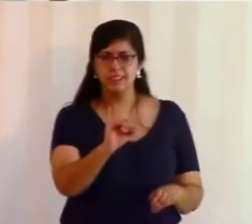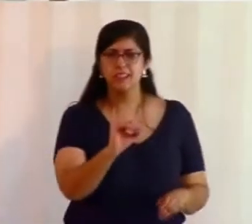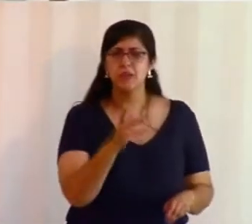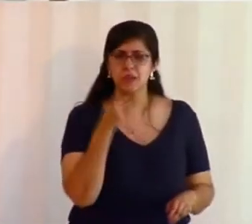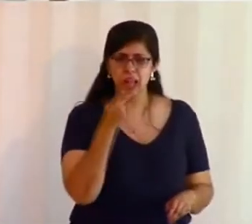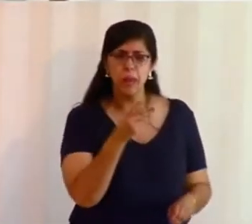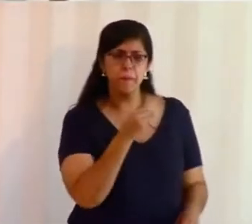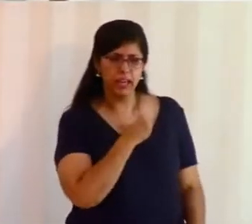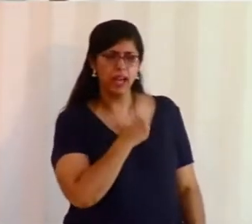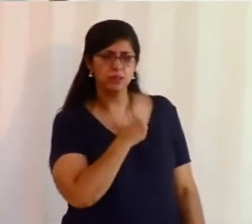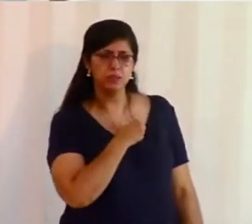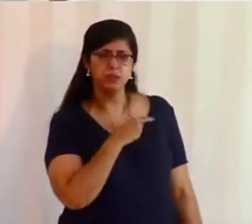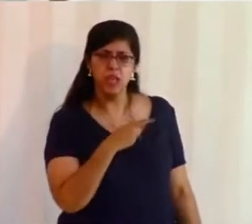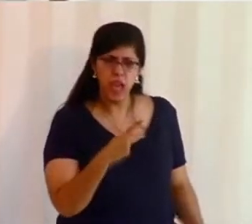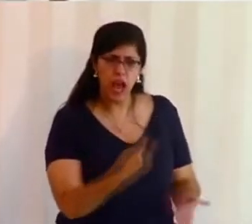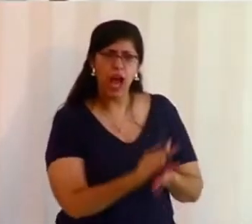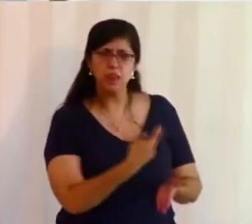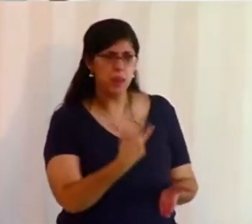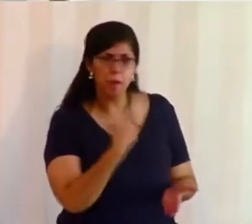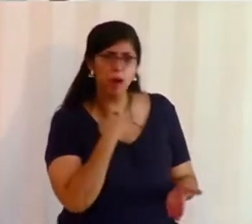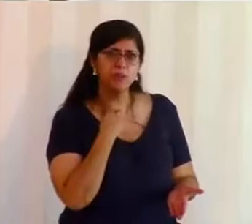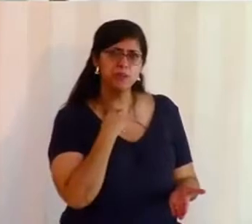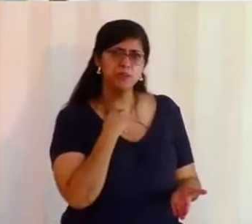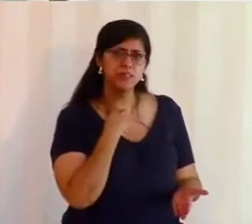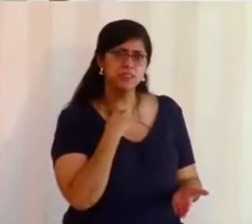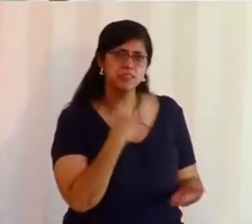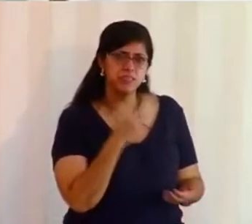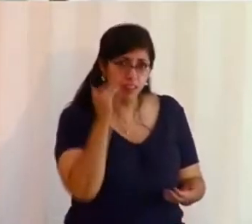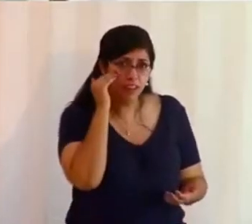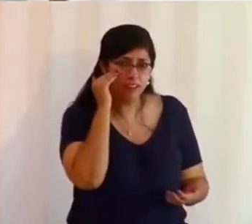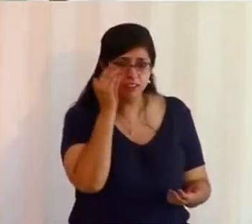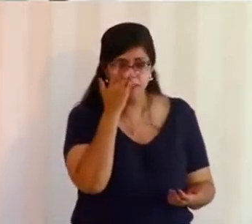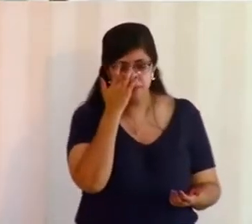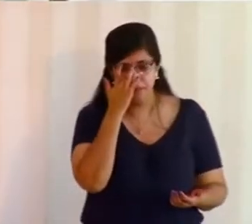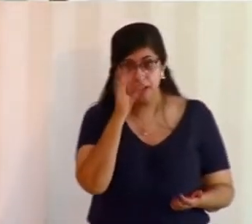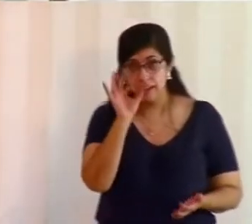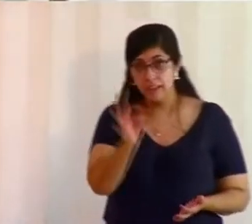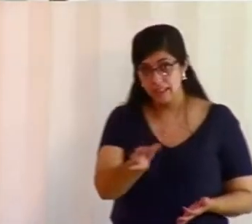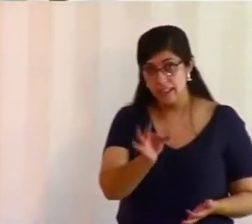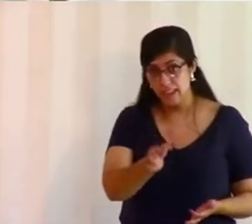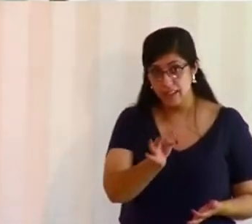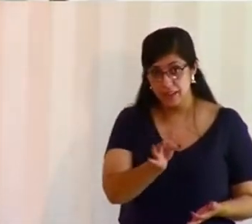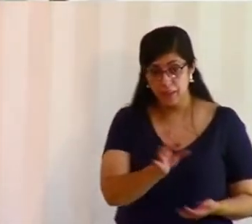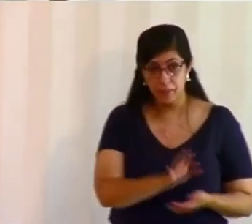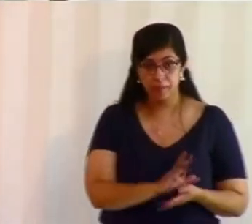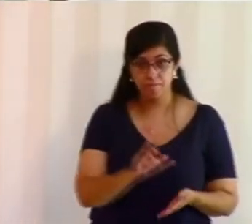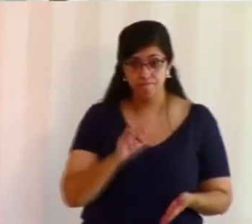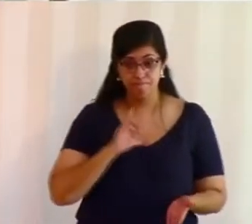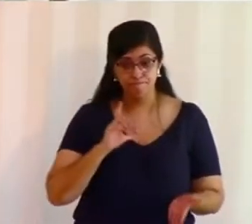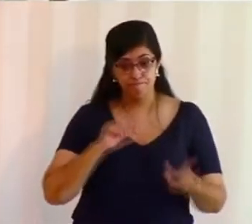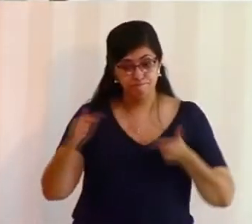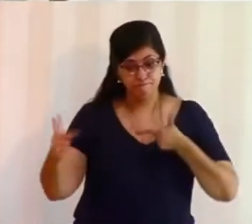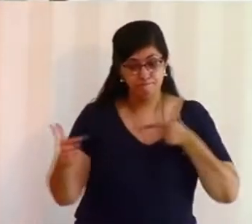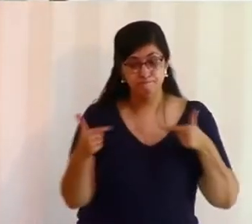a chamar o pecado de pecado, se você começar a pregar as insondáveis riquezas de Cristo, tenha certeza, os opositores vão